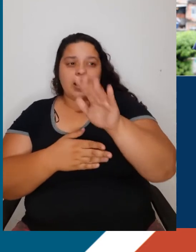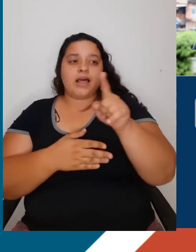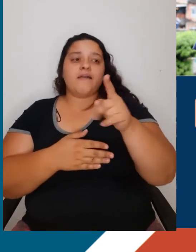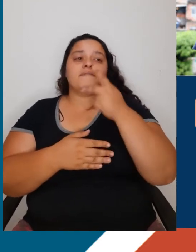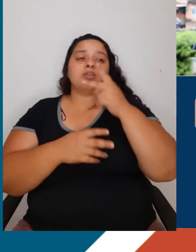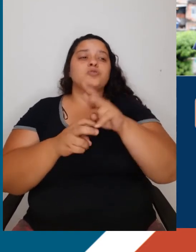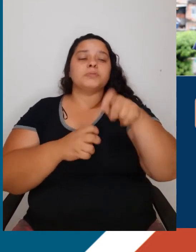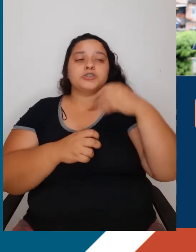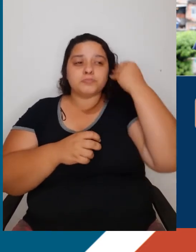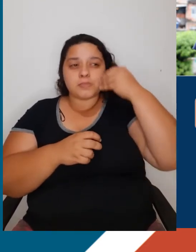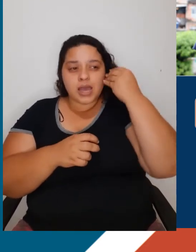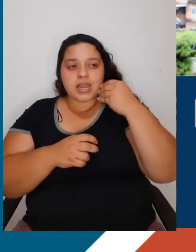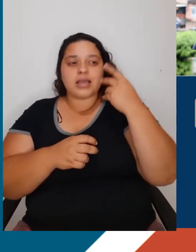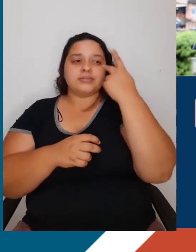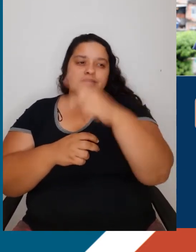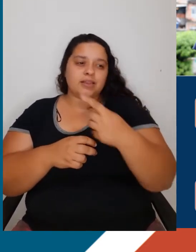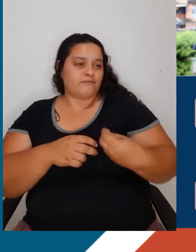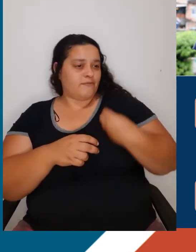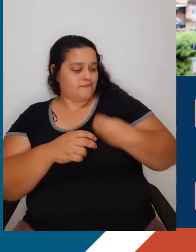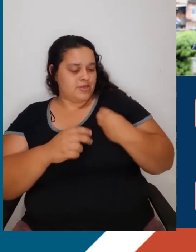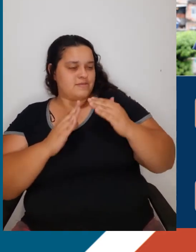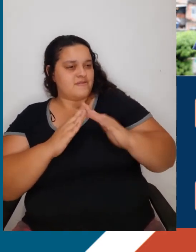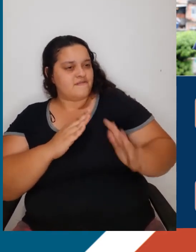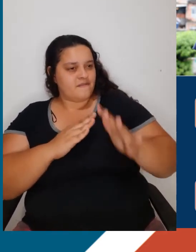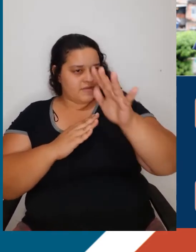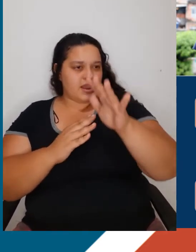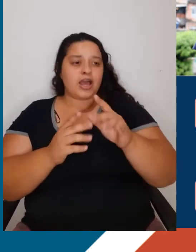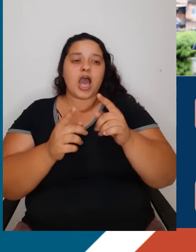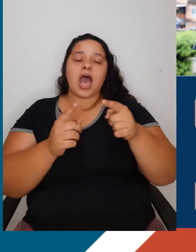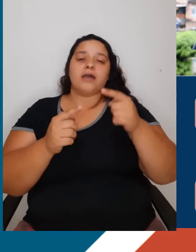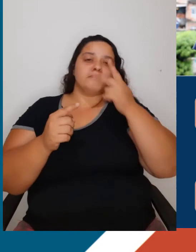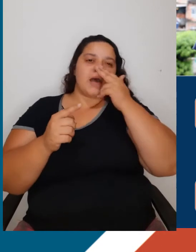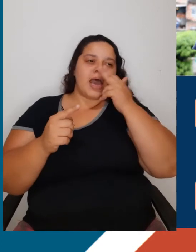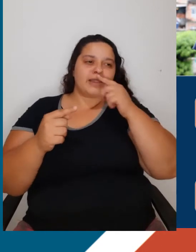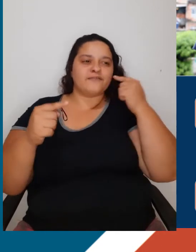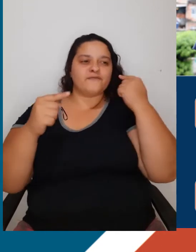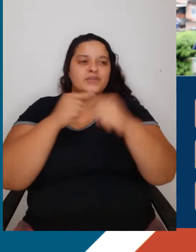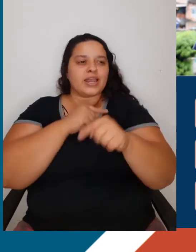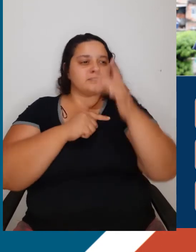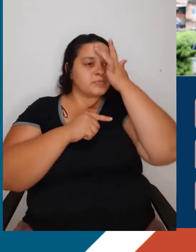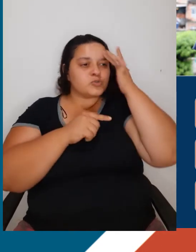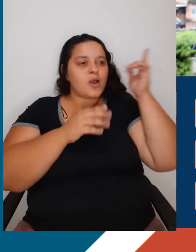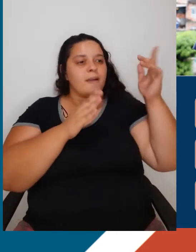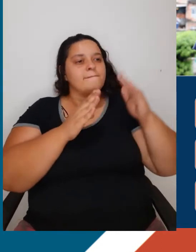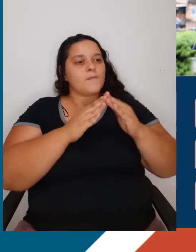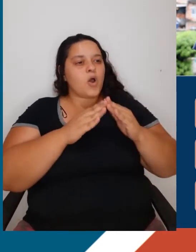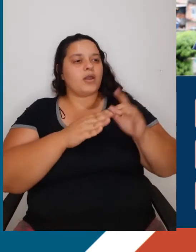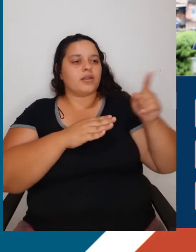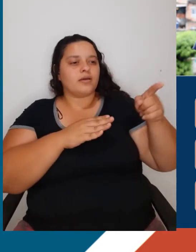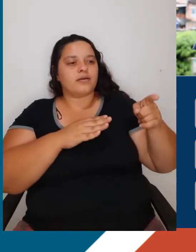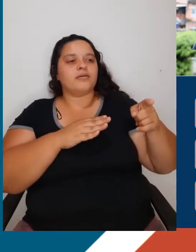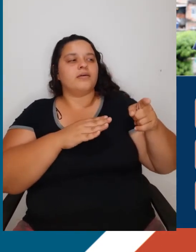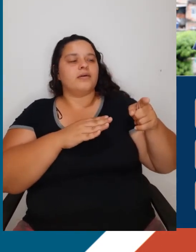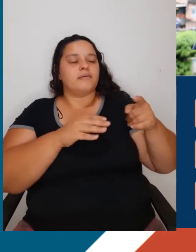fala sobre a experiência urbana do jovem da favela, em contraste com os moradores do asfalto, abordando questões da negritude em seus